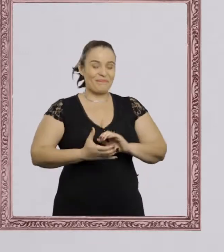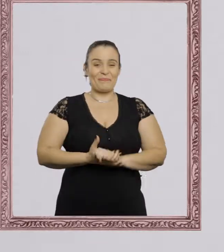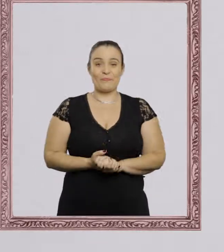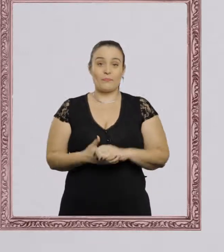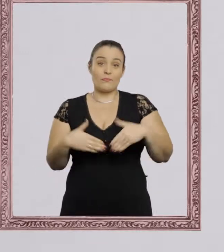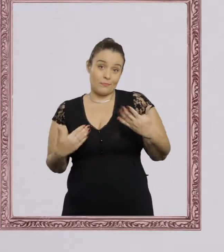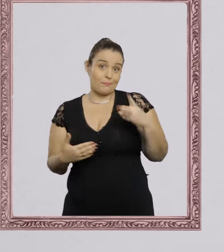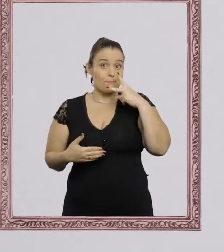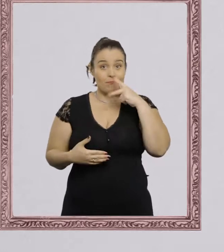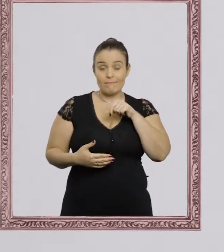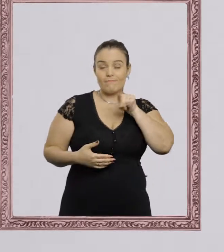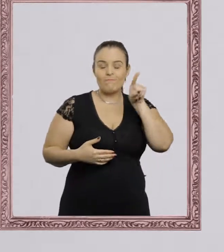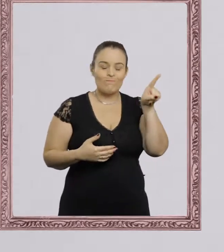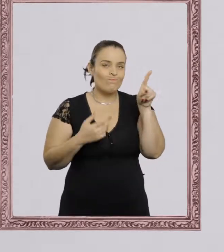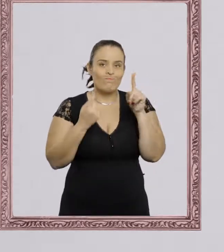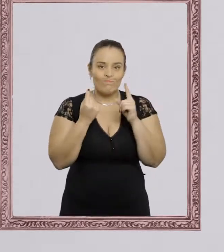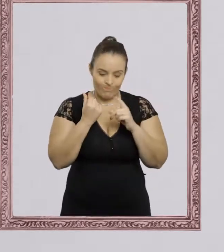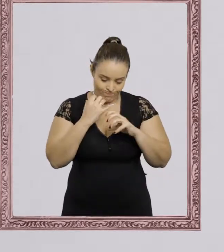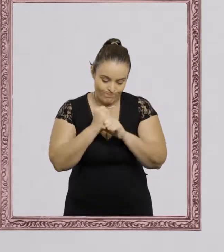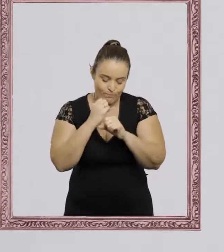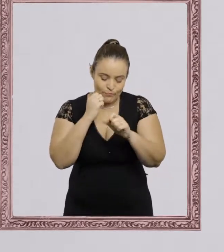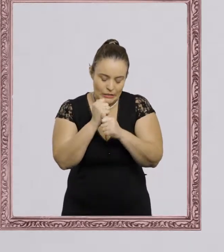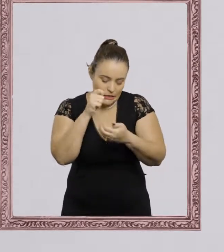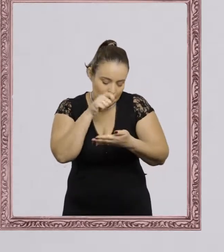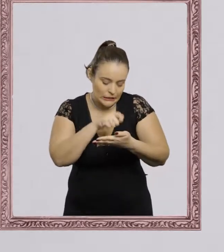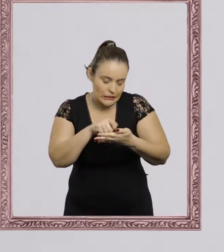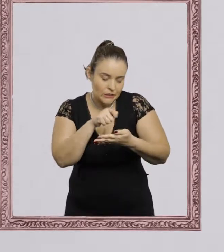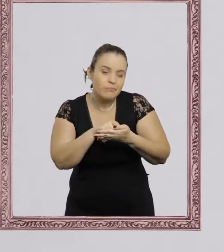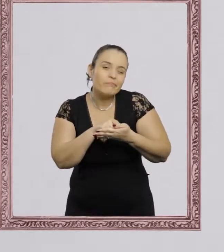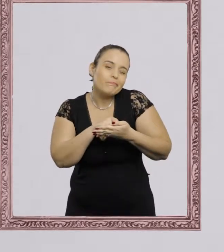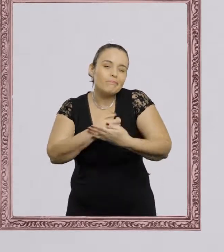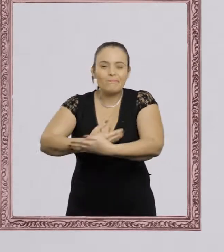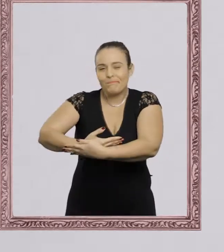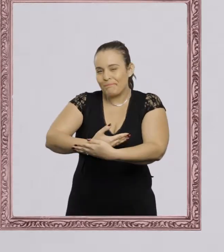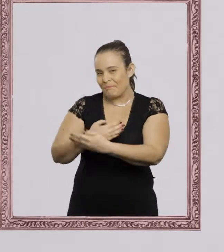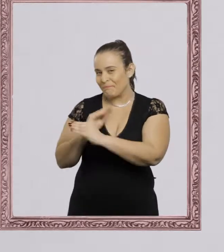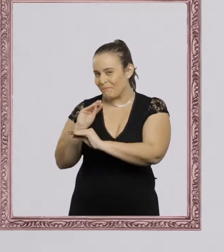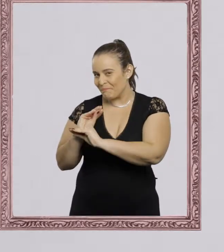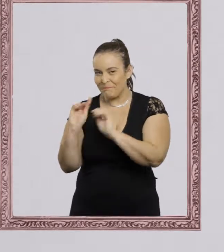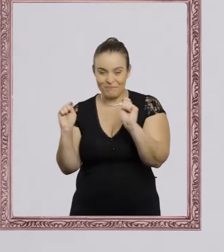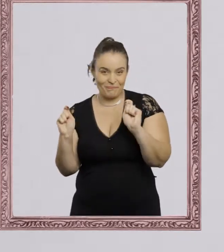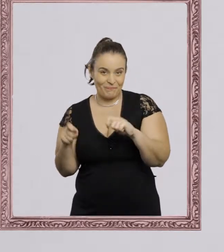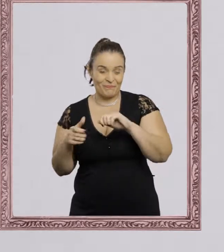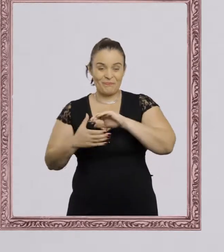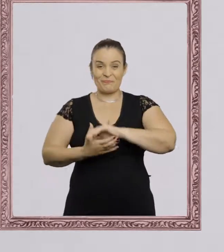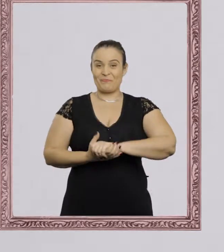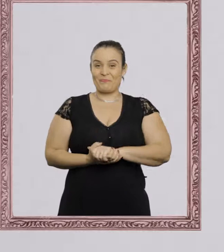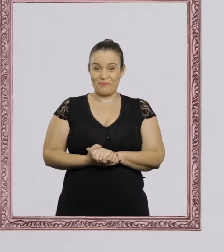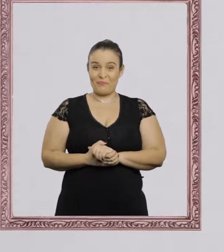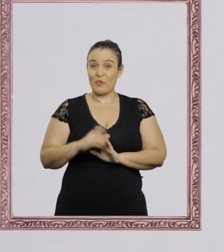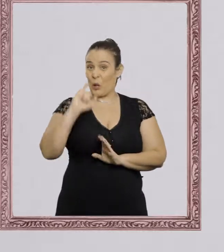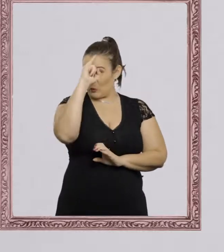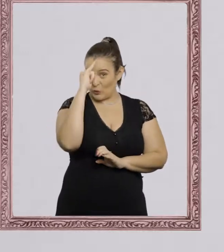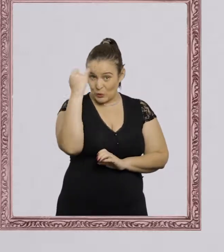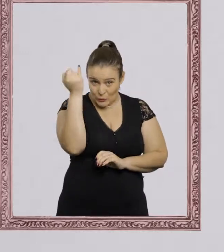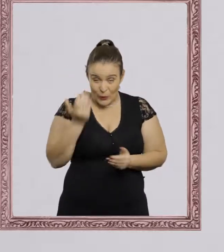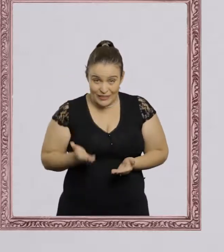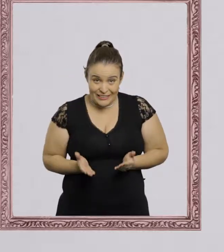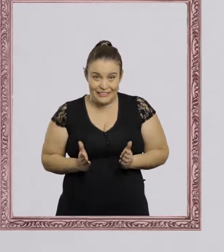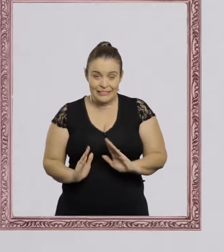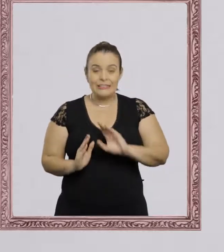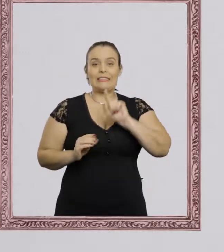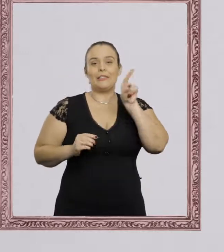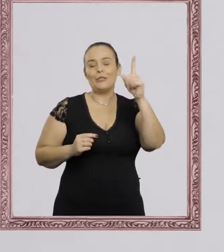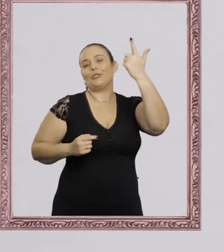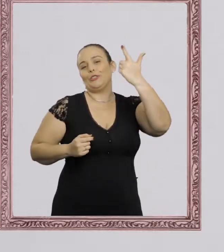isso. O Sr. Darling fez muitas contas e ficaram com a menina. Quando João nasceu, o